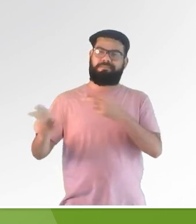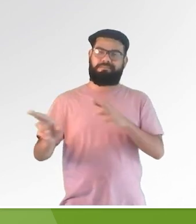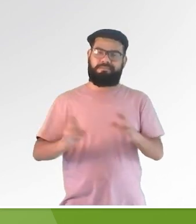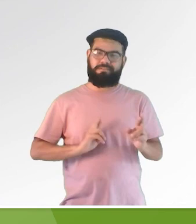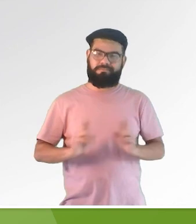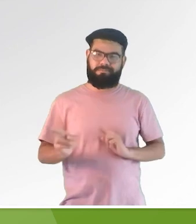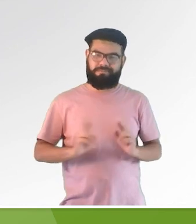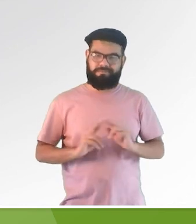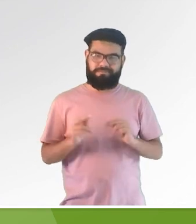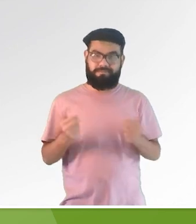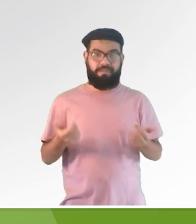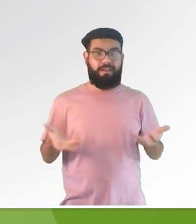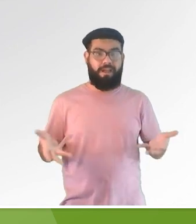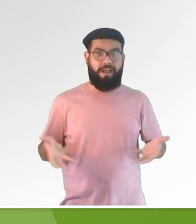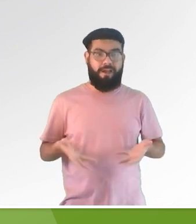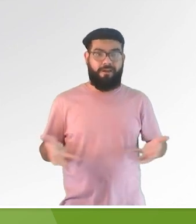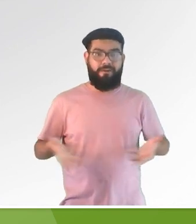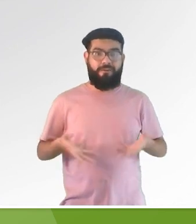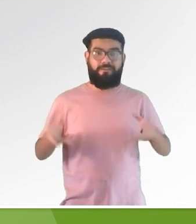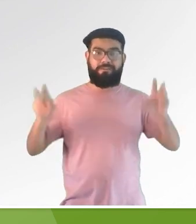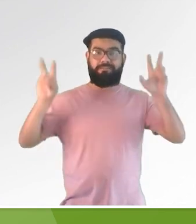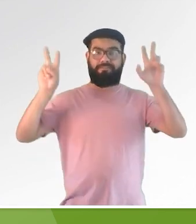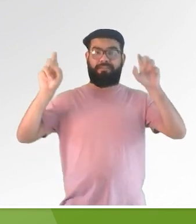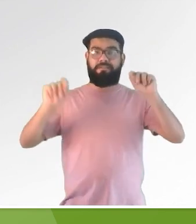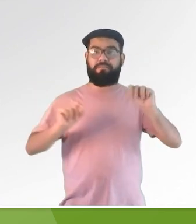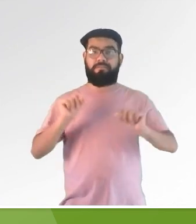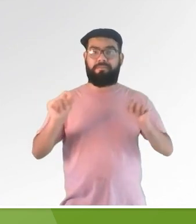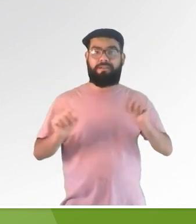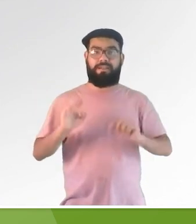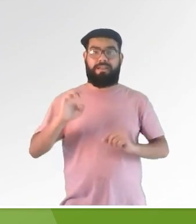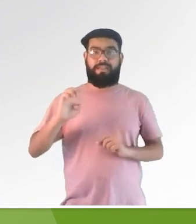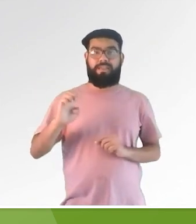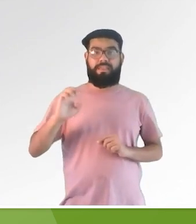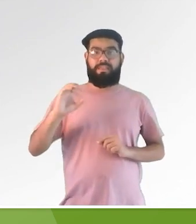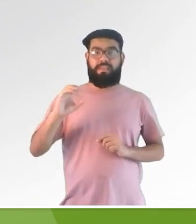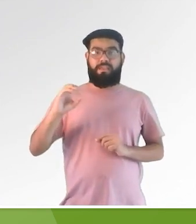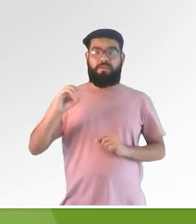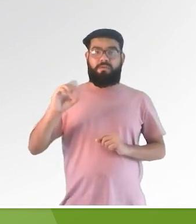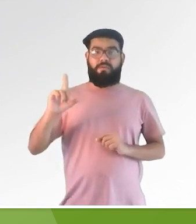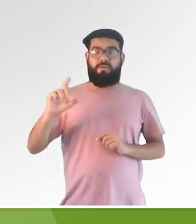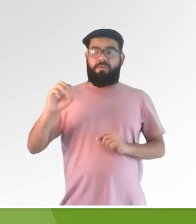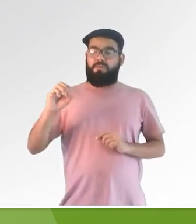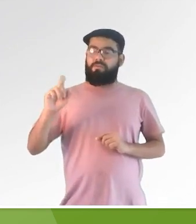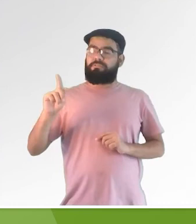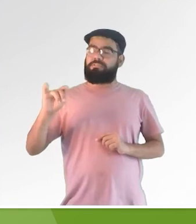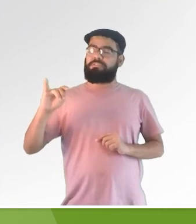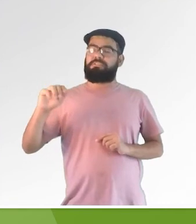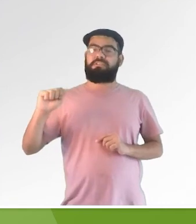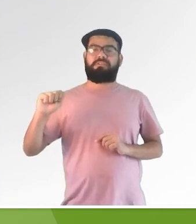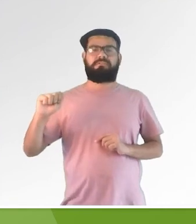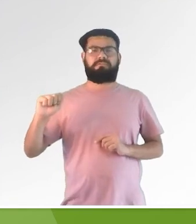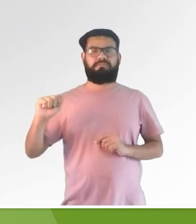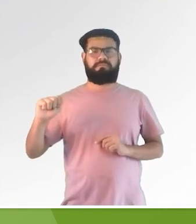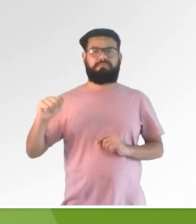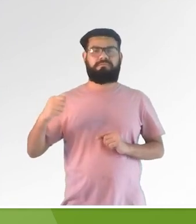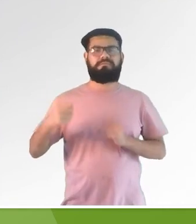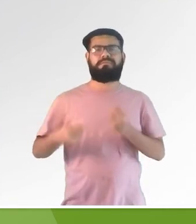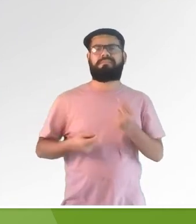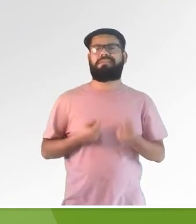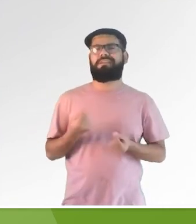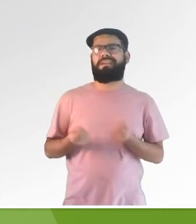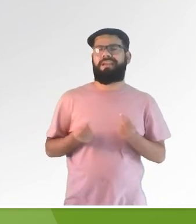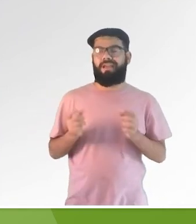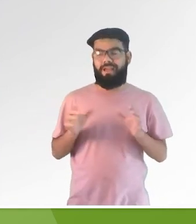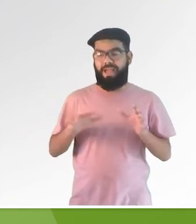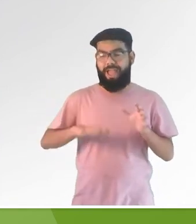agora, né, nós vamos falar um pouco sobre ecologia. E a ecologia, olha só, é o ramo da biologia que estuda